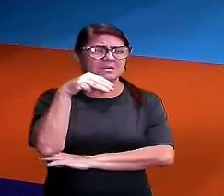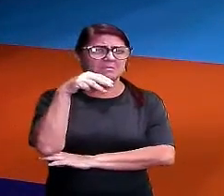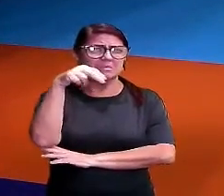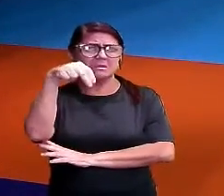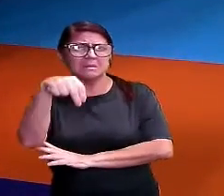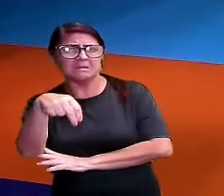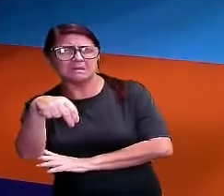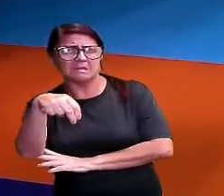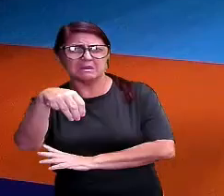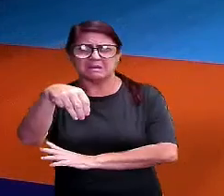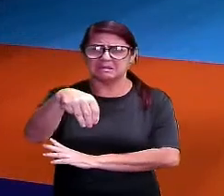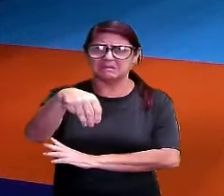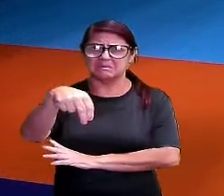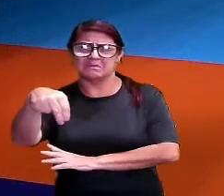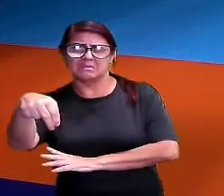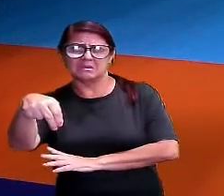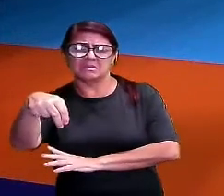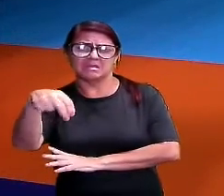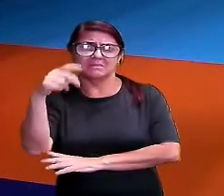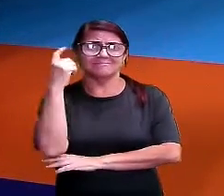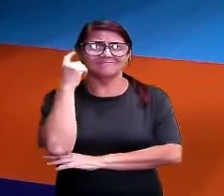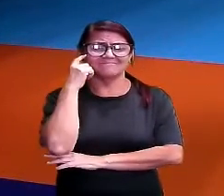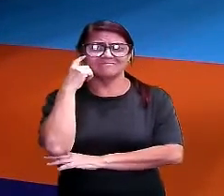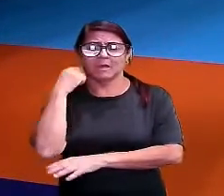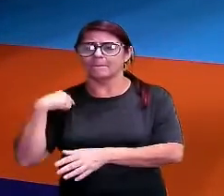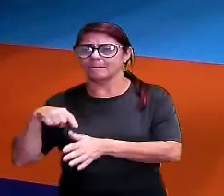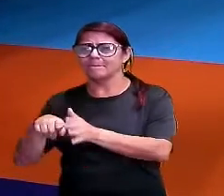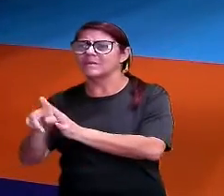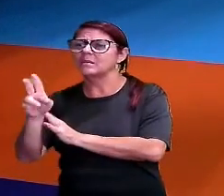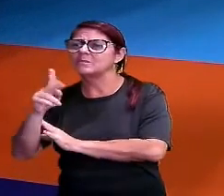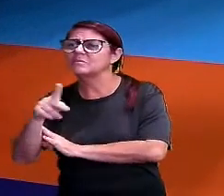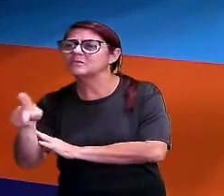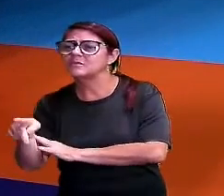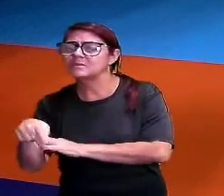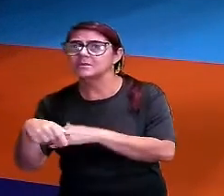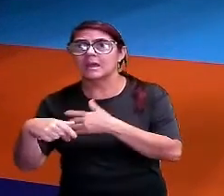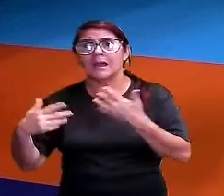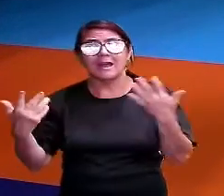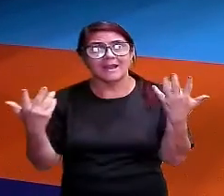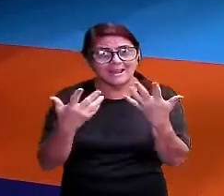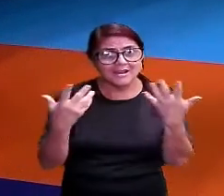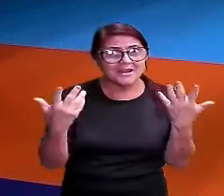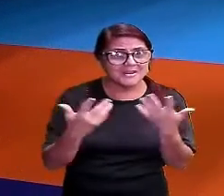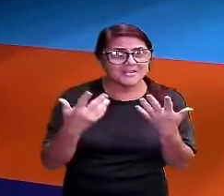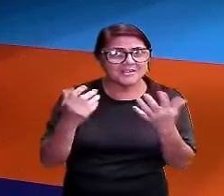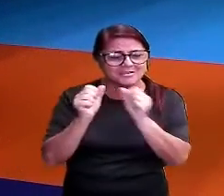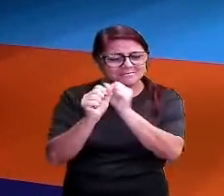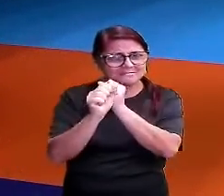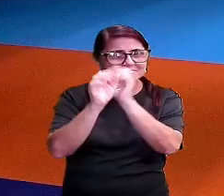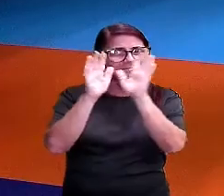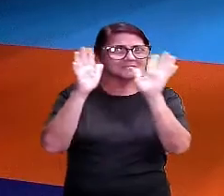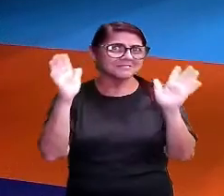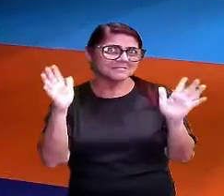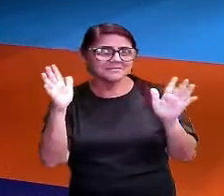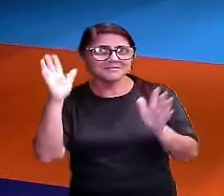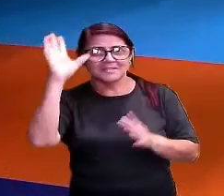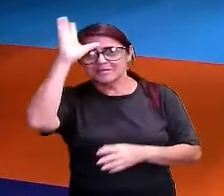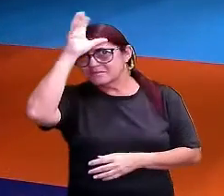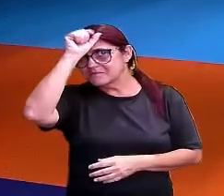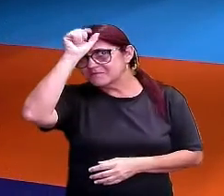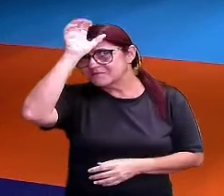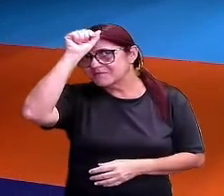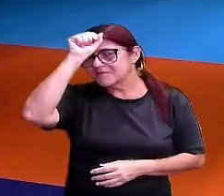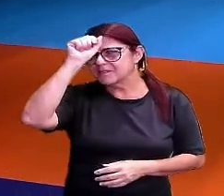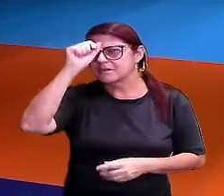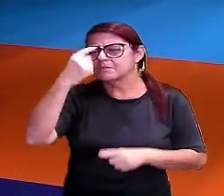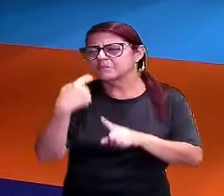é N, tia? E ainda vai na professora e pergunta, não é isso? Então, a gente vai hoje esclarecer um pouquinho por que